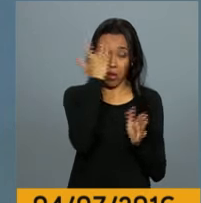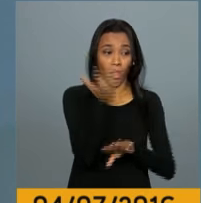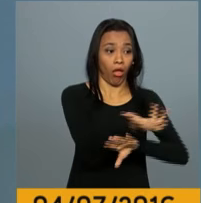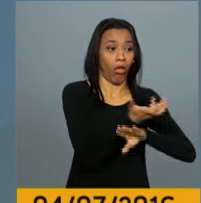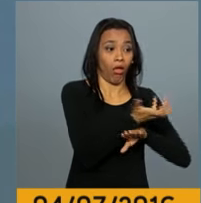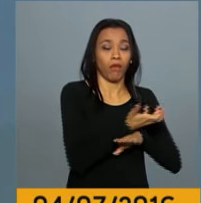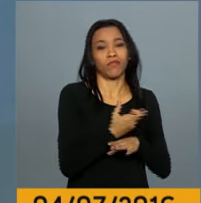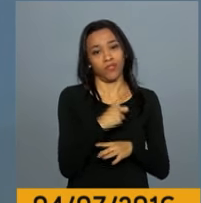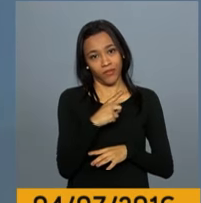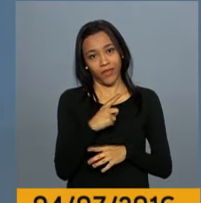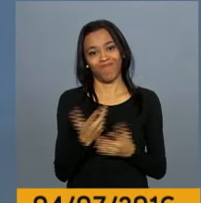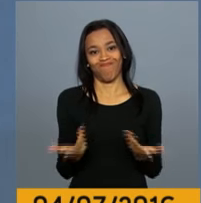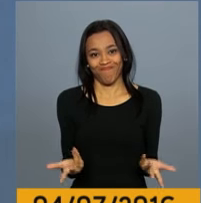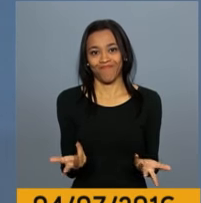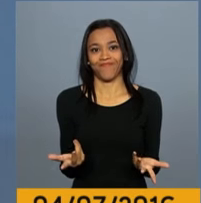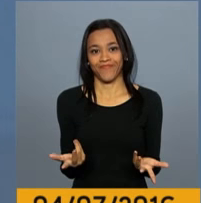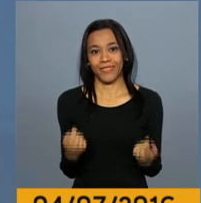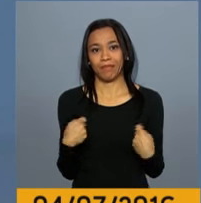de